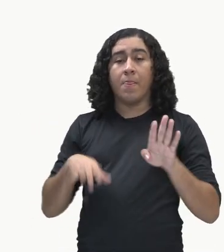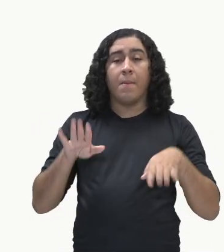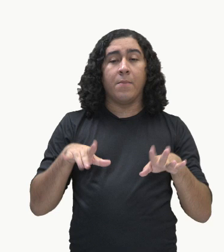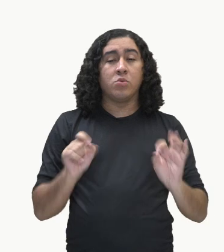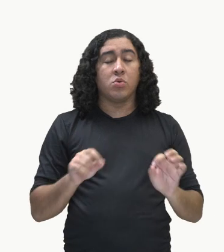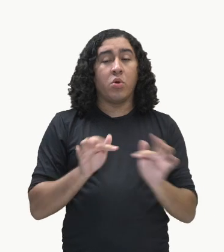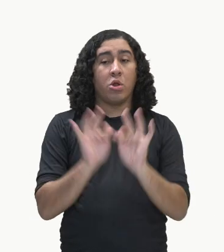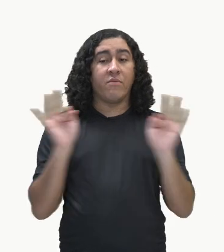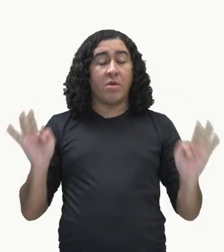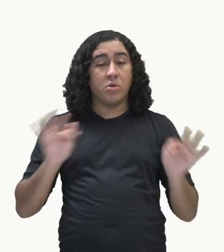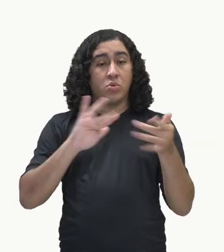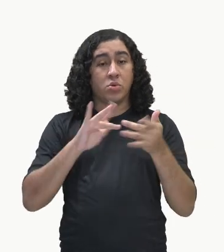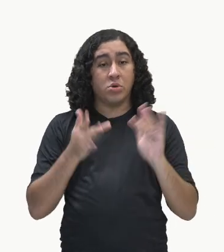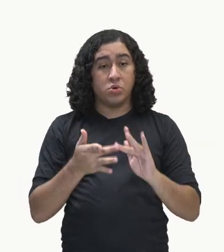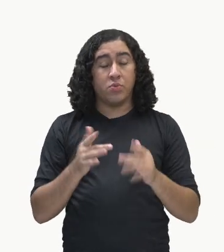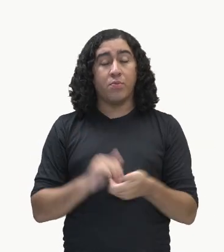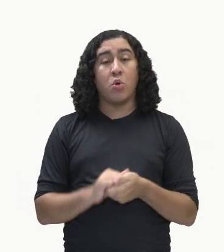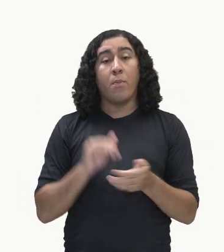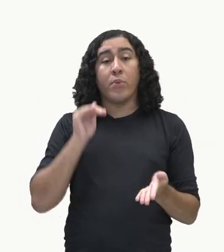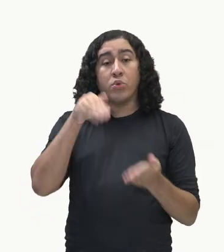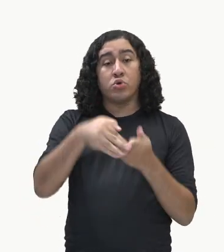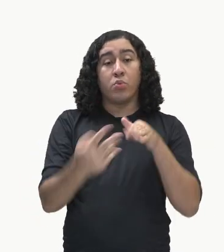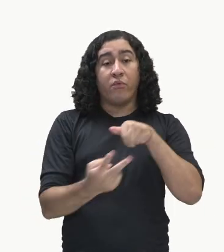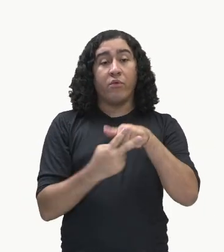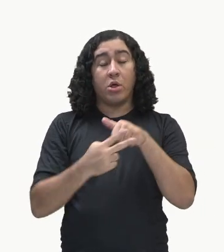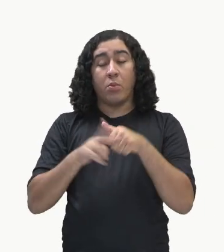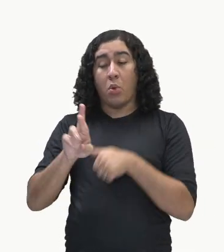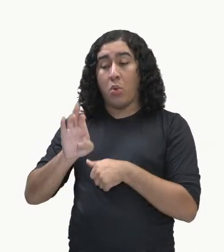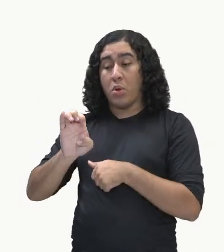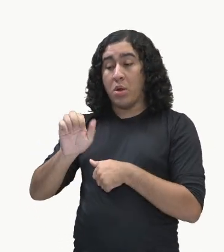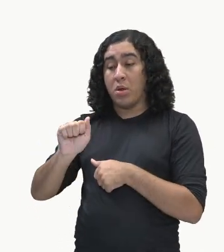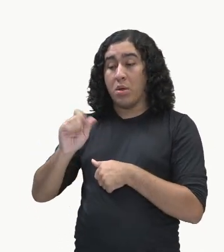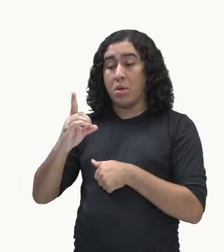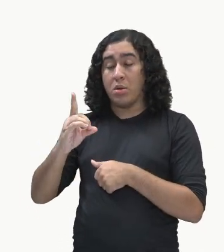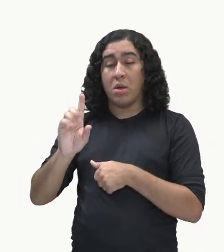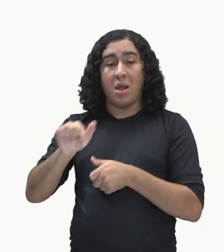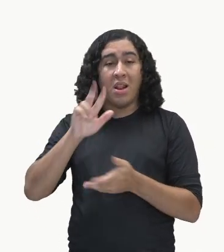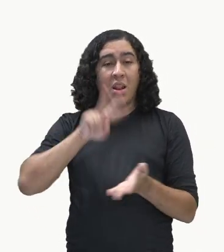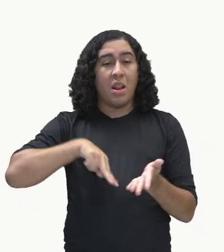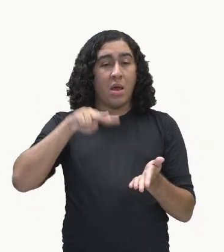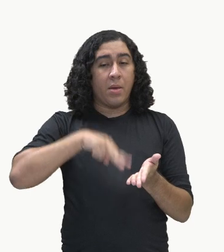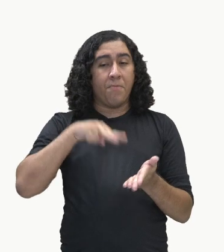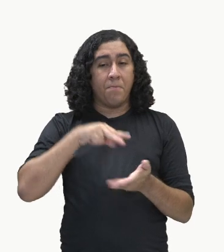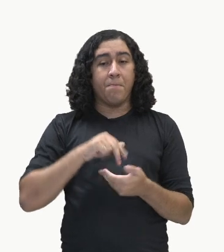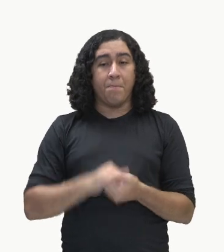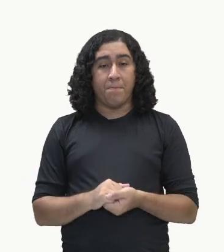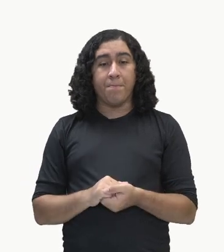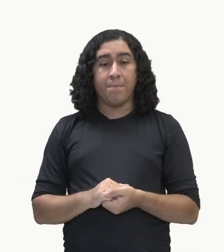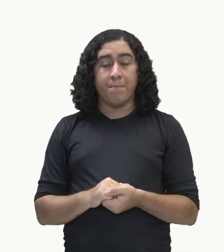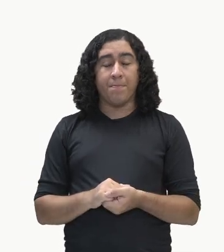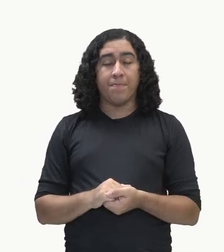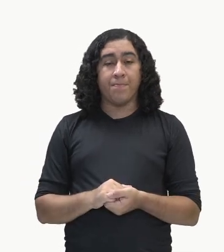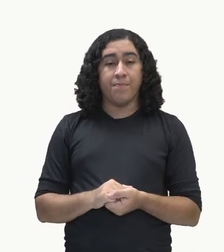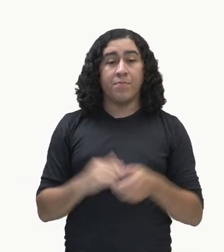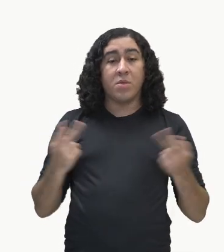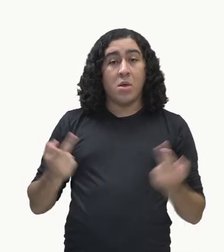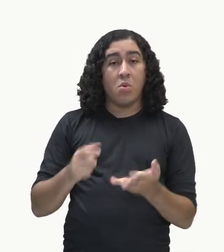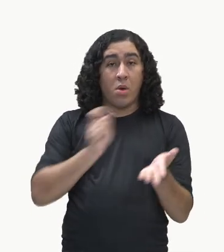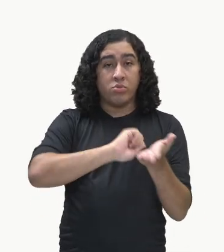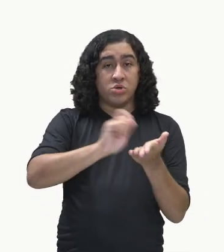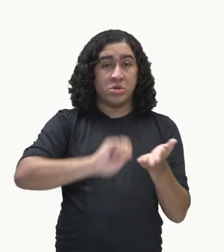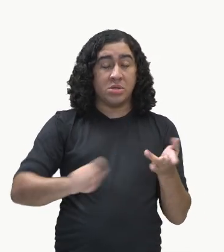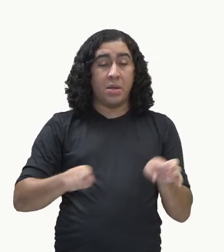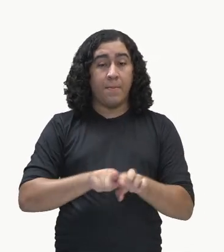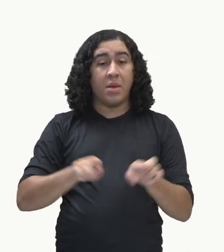da situação. Por último, o verbo read, que é ler. Read, aí a mesma grafia, só que o passado